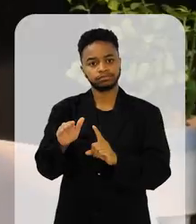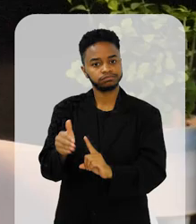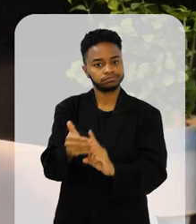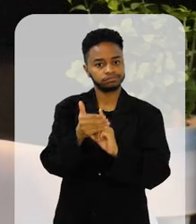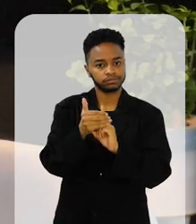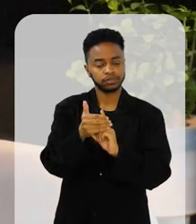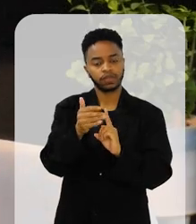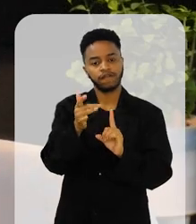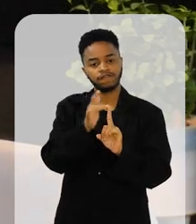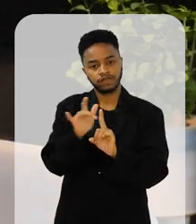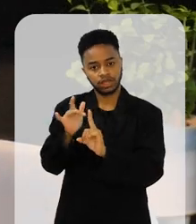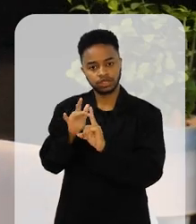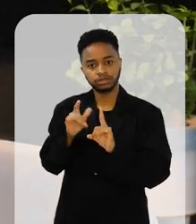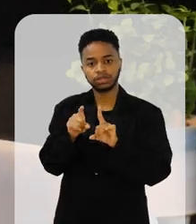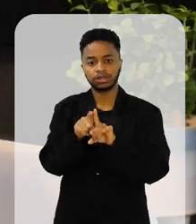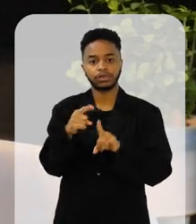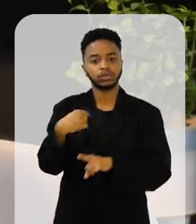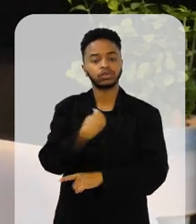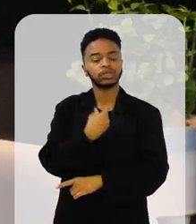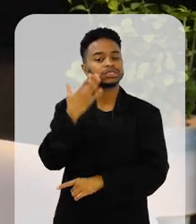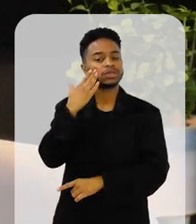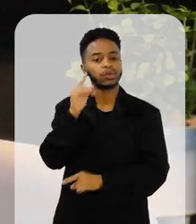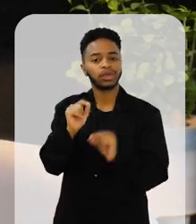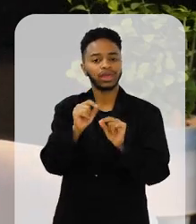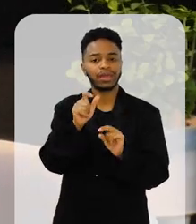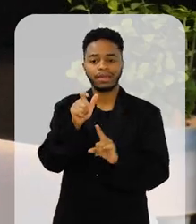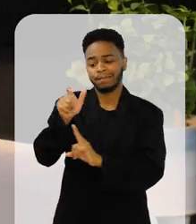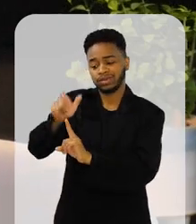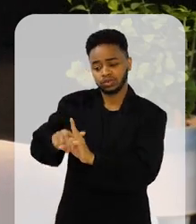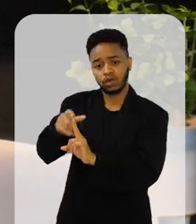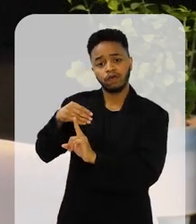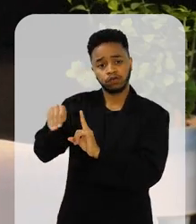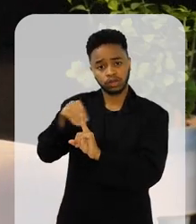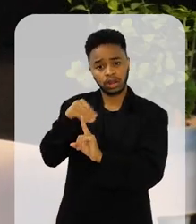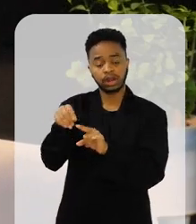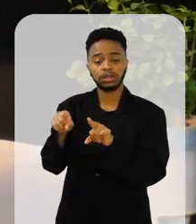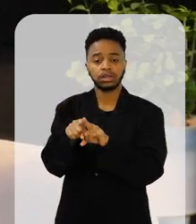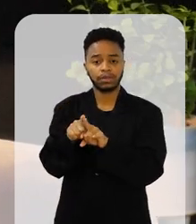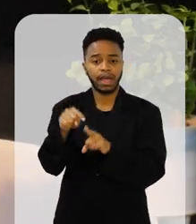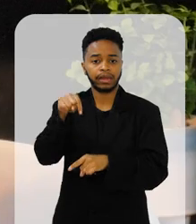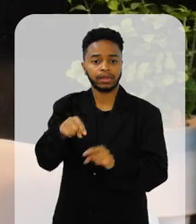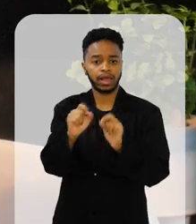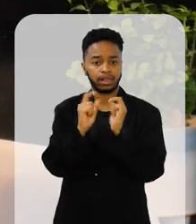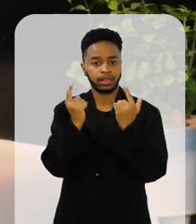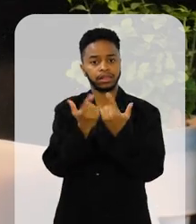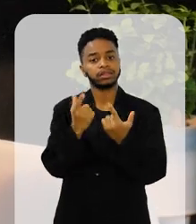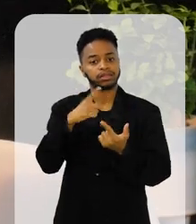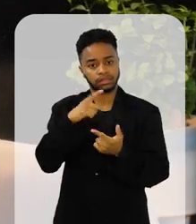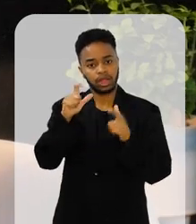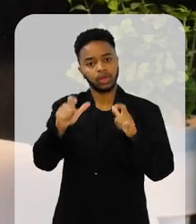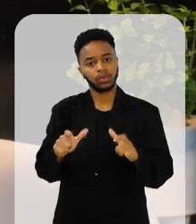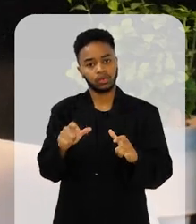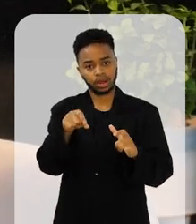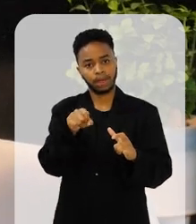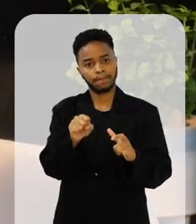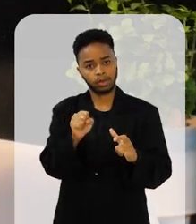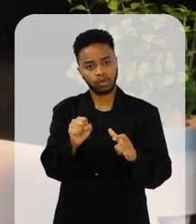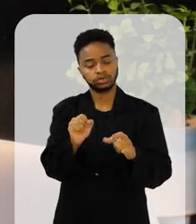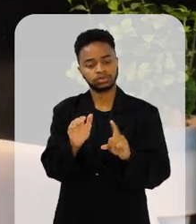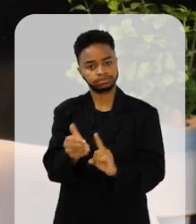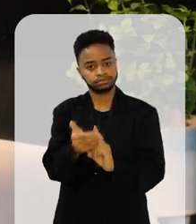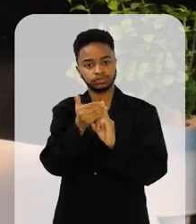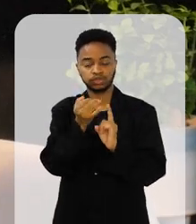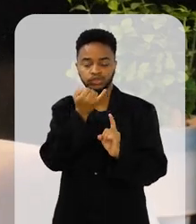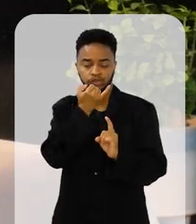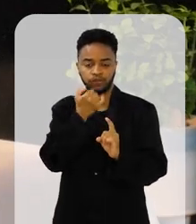para receber vítimas, a gente sabe que vai estar completamente fragilizada. É. Aqui na Alerje, nós temos essa casa, essa